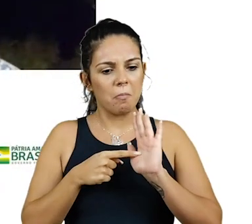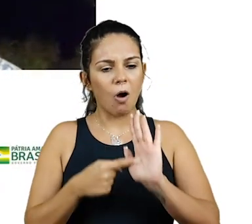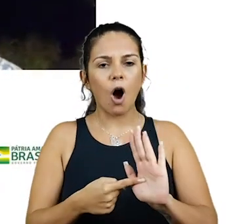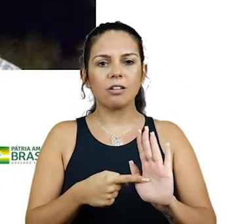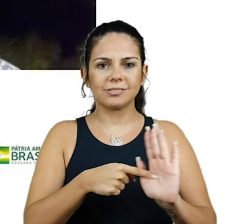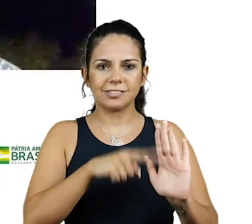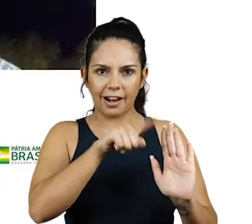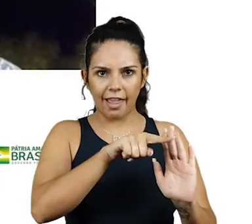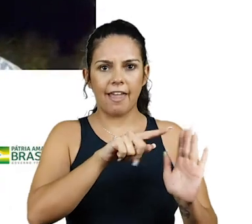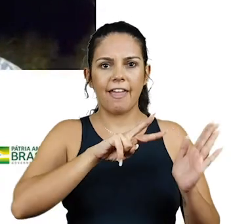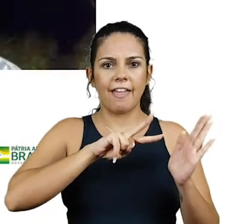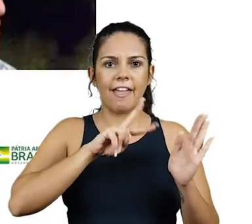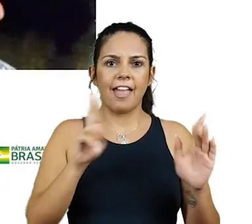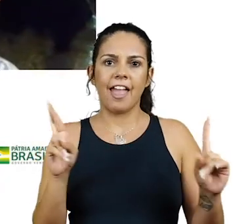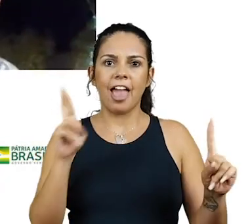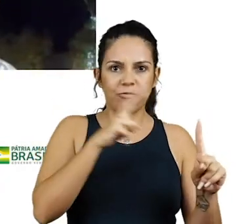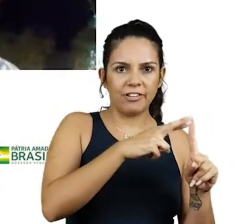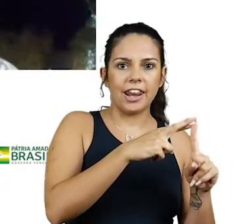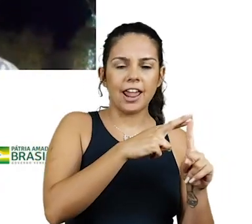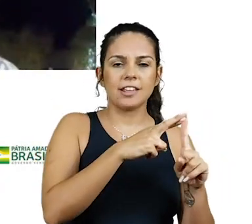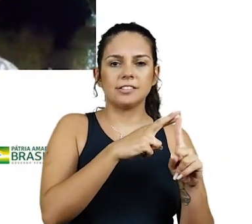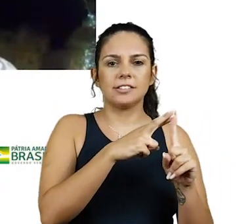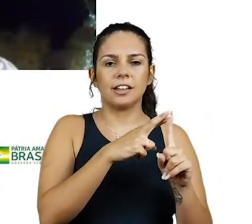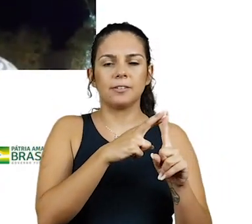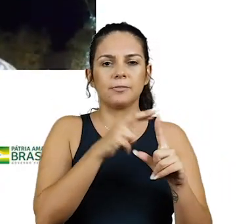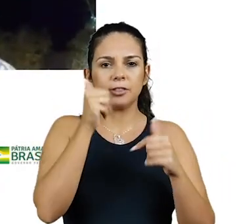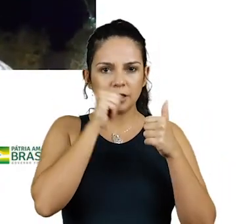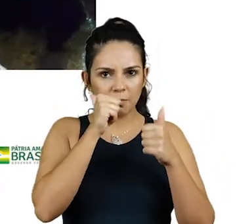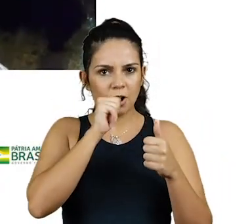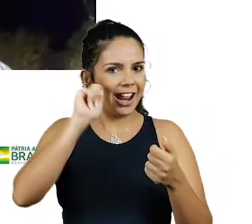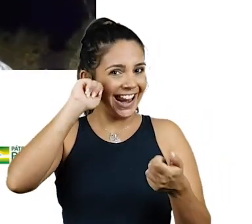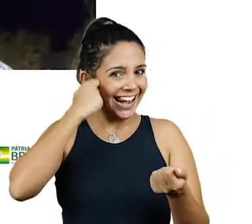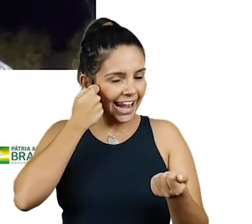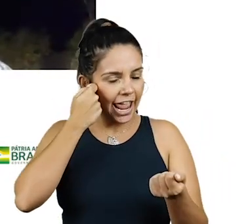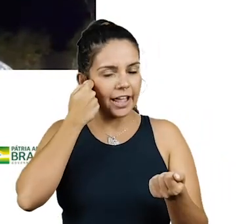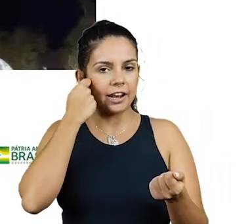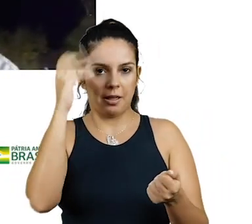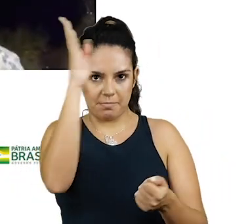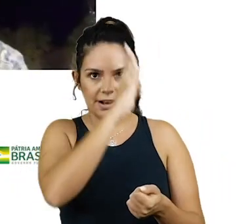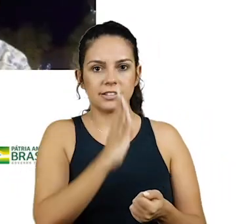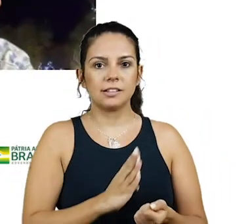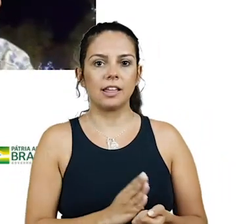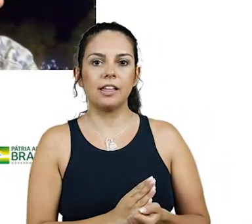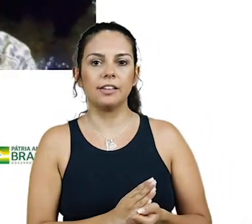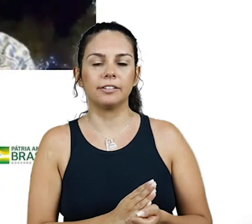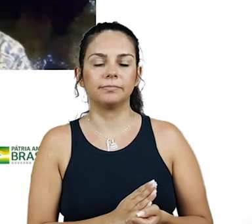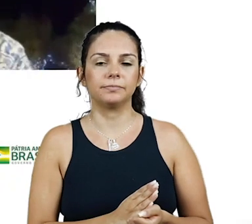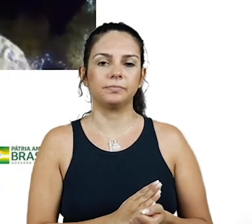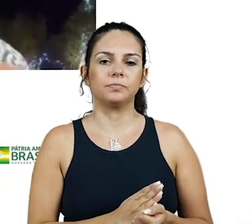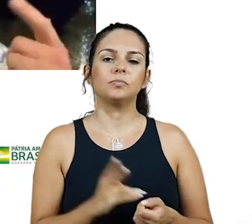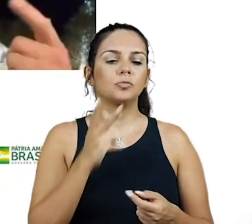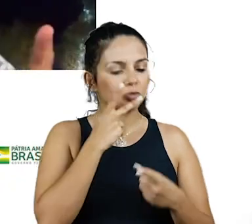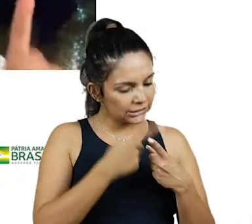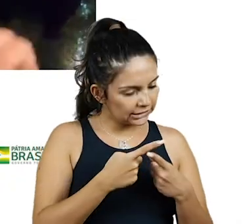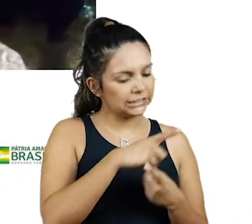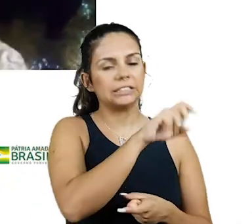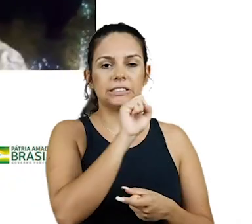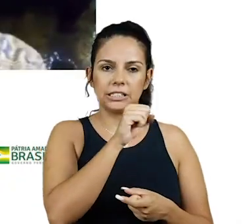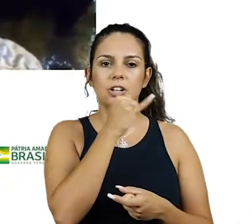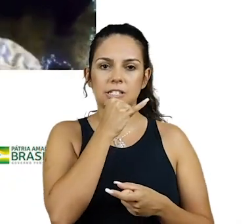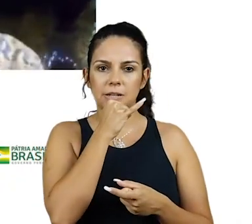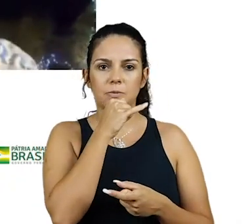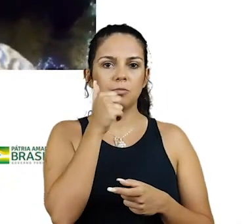tudo, supera tudo, se levanta, vai, volta. Por isso esse exemplo tão forte, por isso que eu acho,